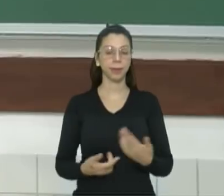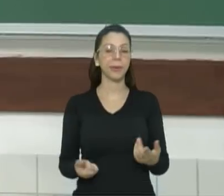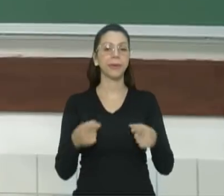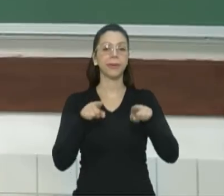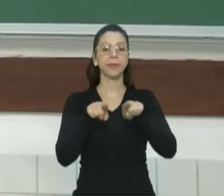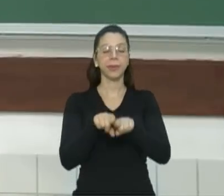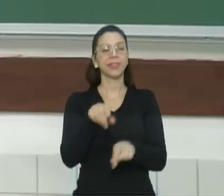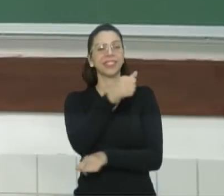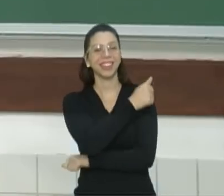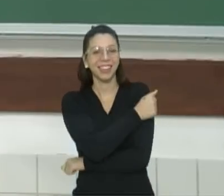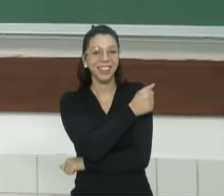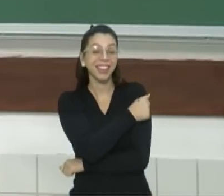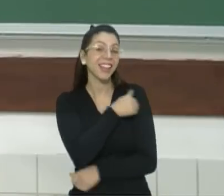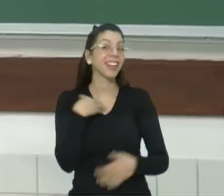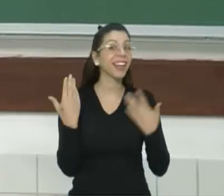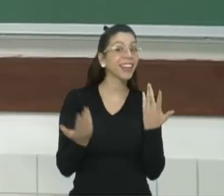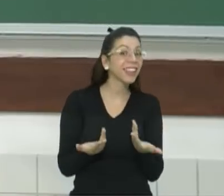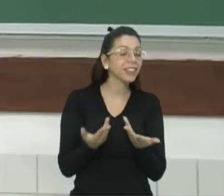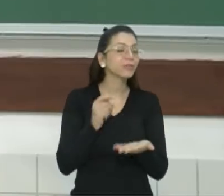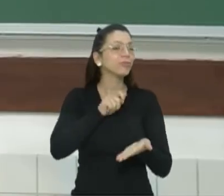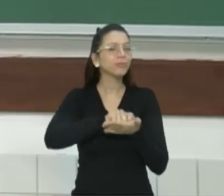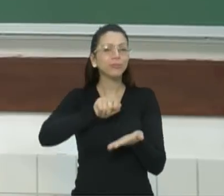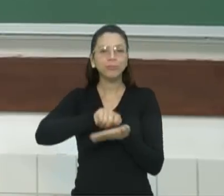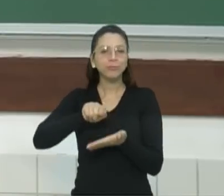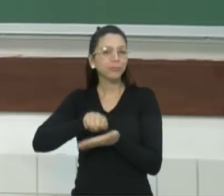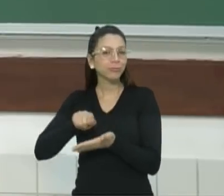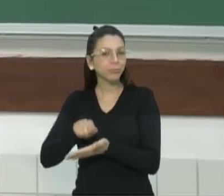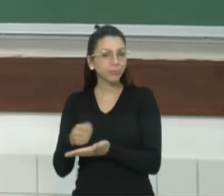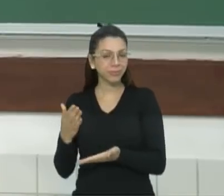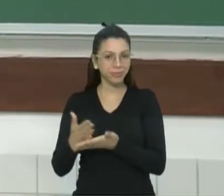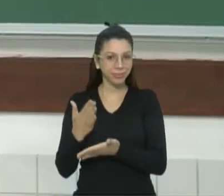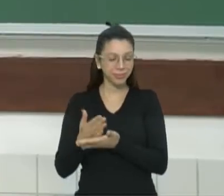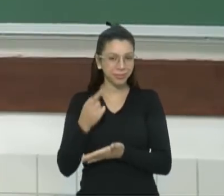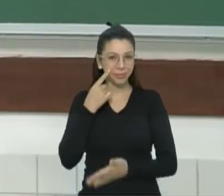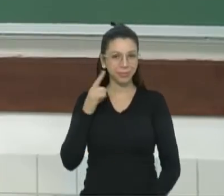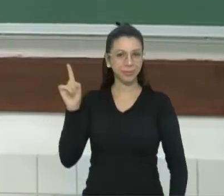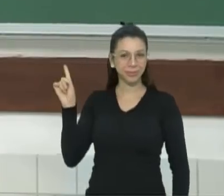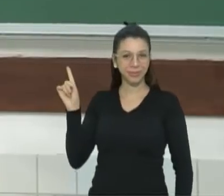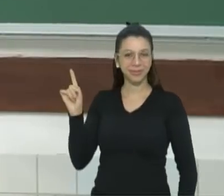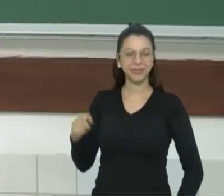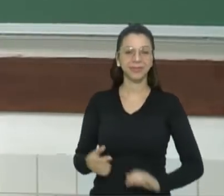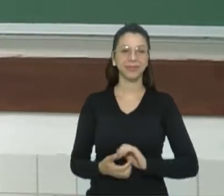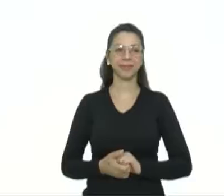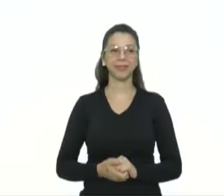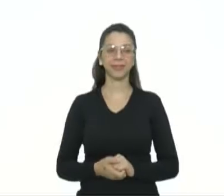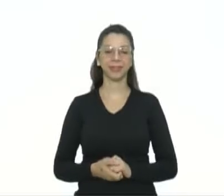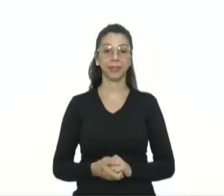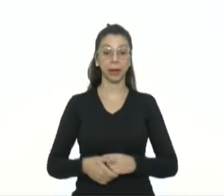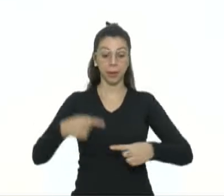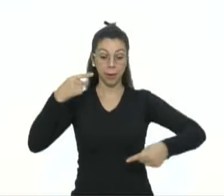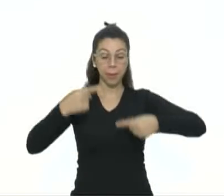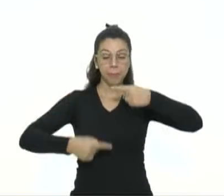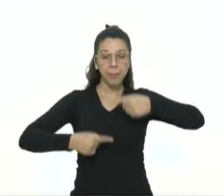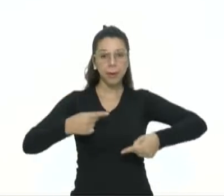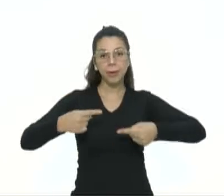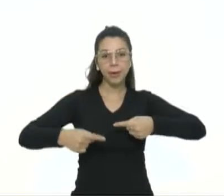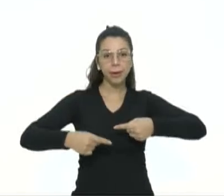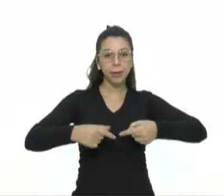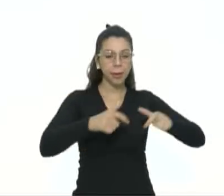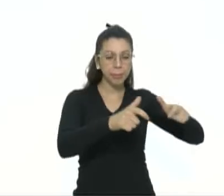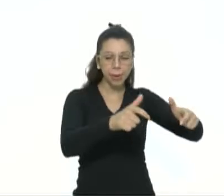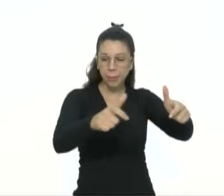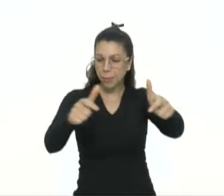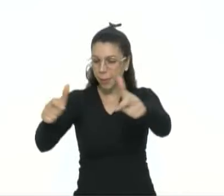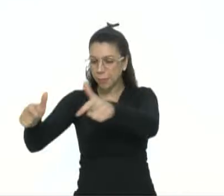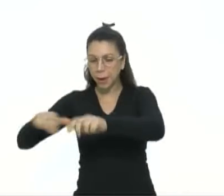Voltando aqui, estudante. E aí, o que você escreveu no seu caderno? Vamos verificar uma possível resposta? A política está em vários âmbitos da